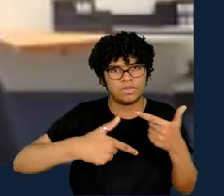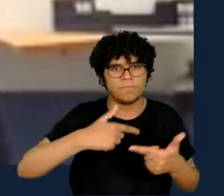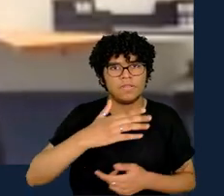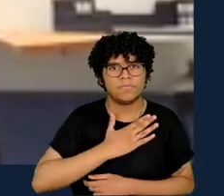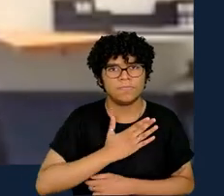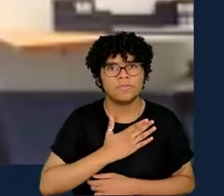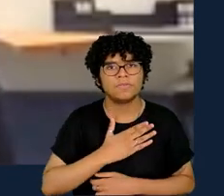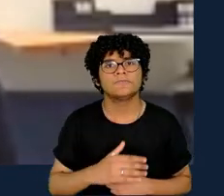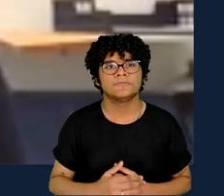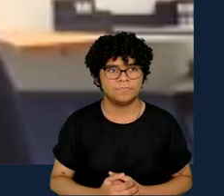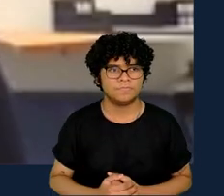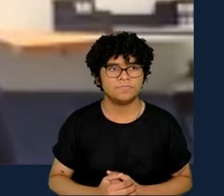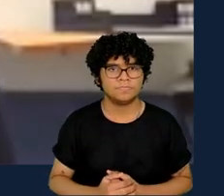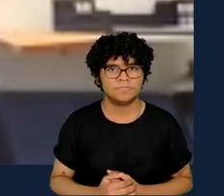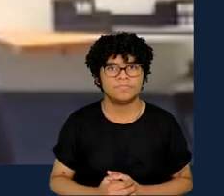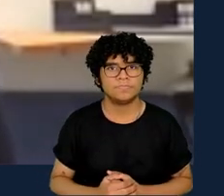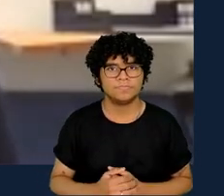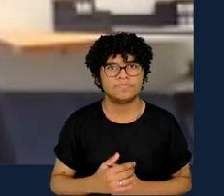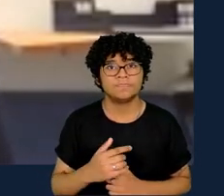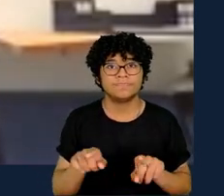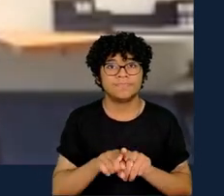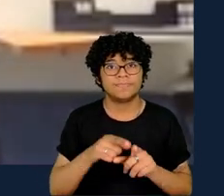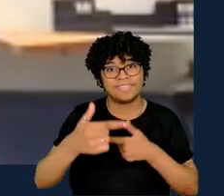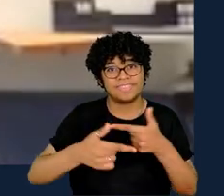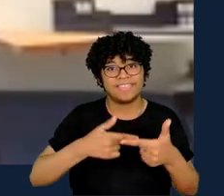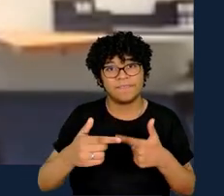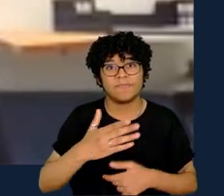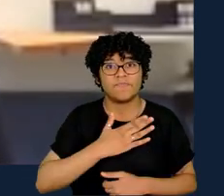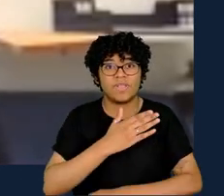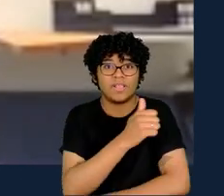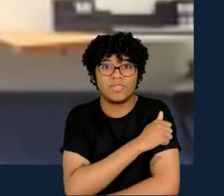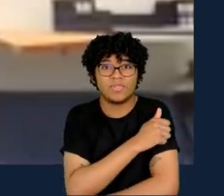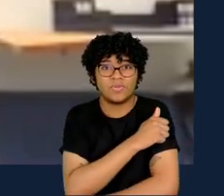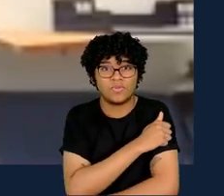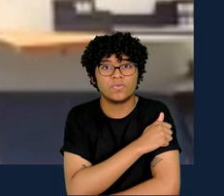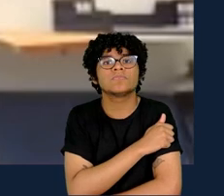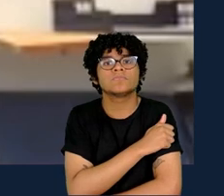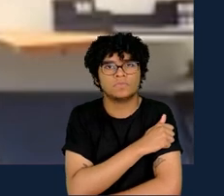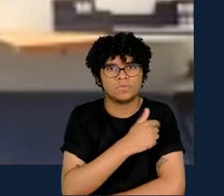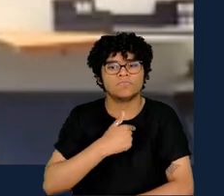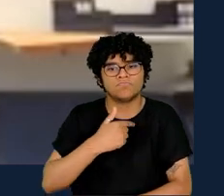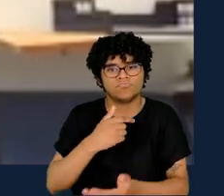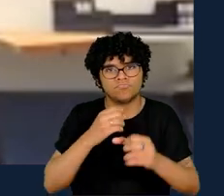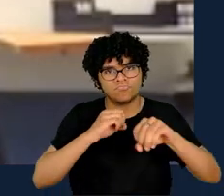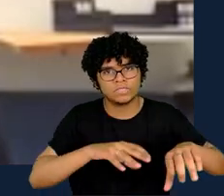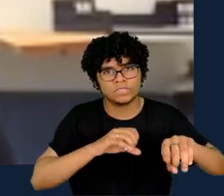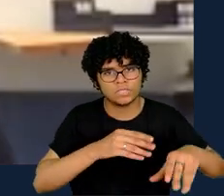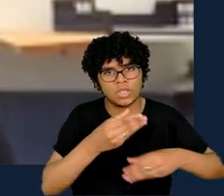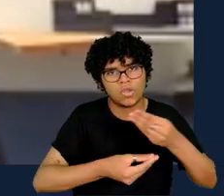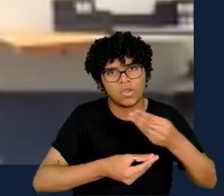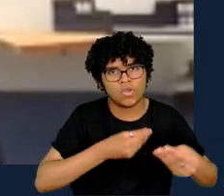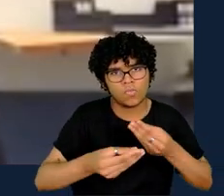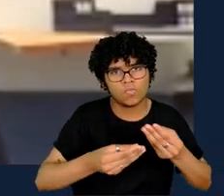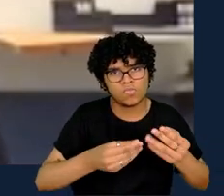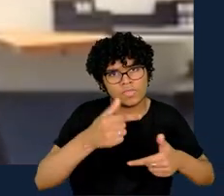até nos trabalhos dos meus alunos, quando eu estou ensinando para eles como trabalhar